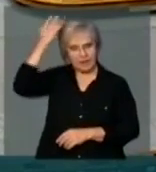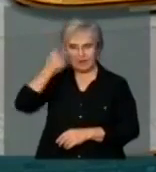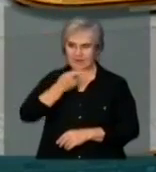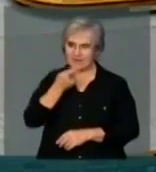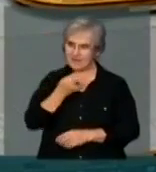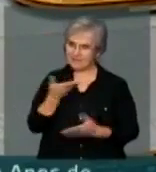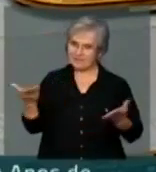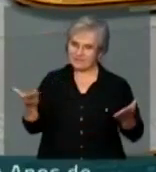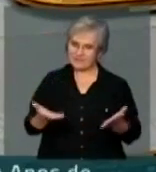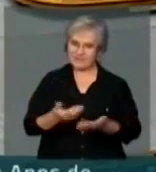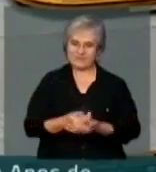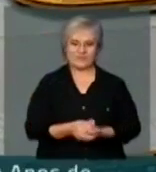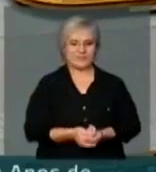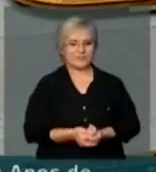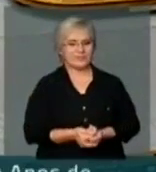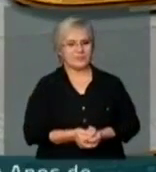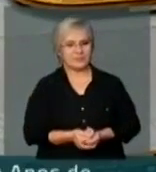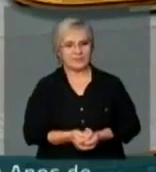Inicialmente,